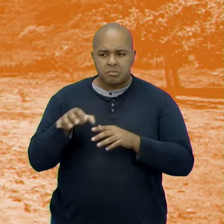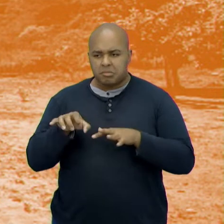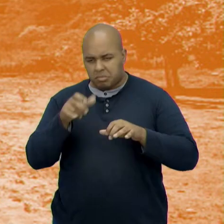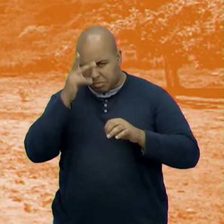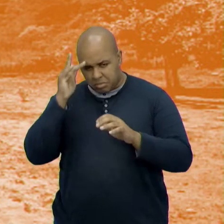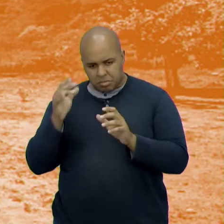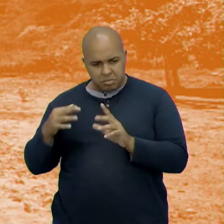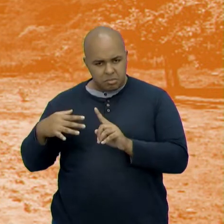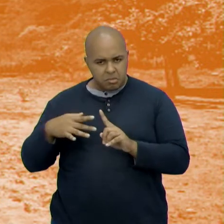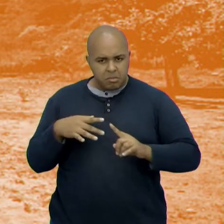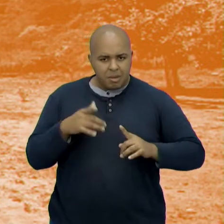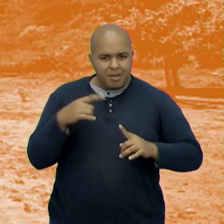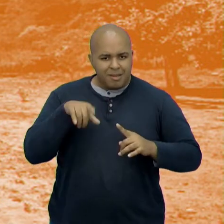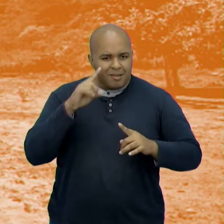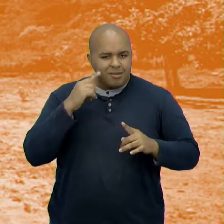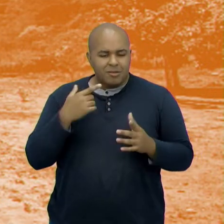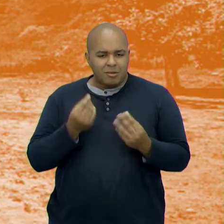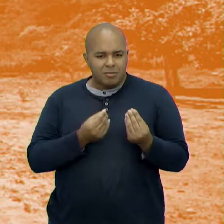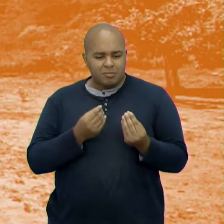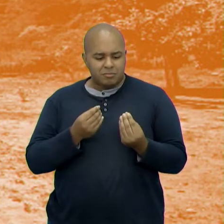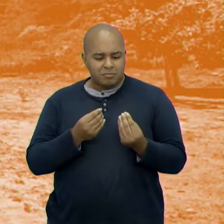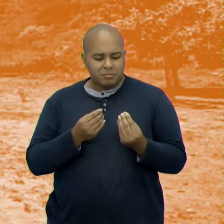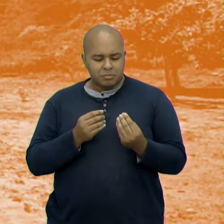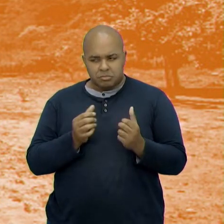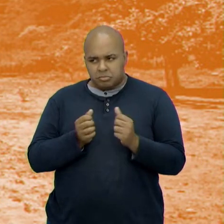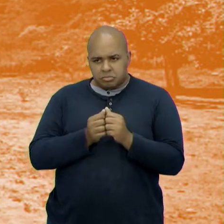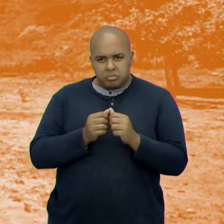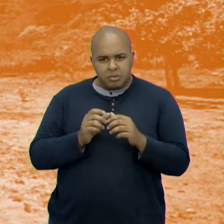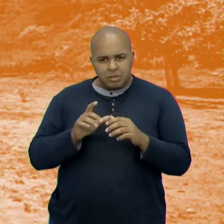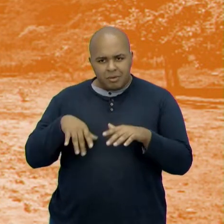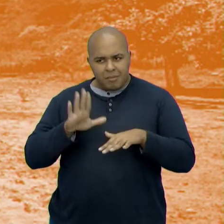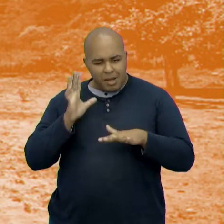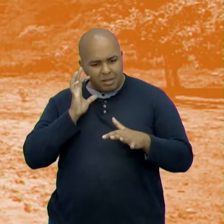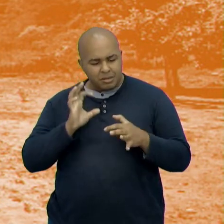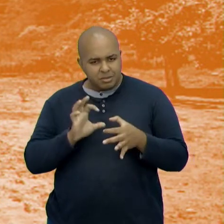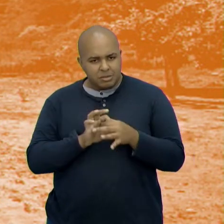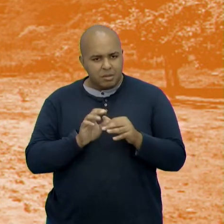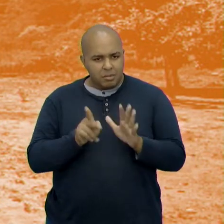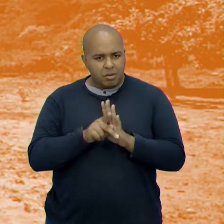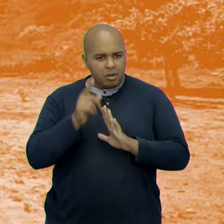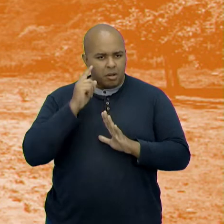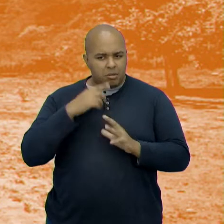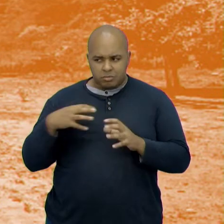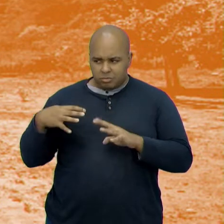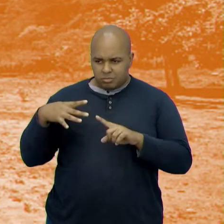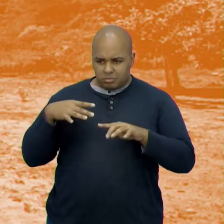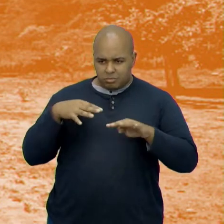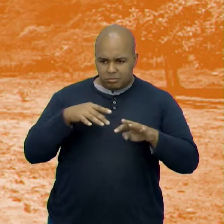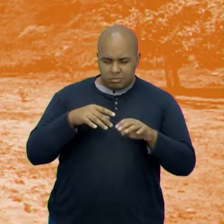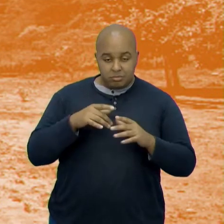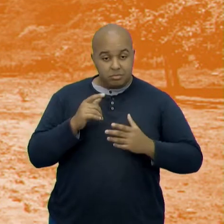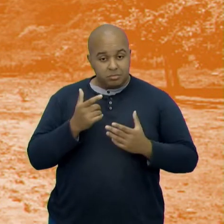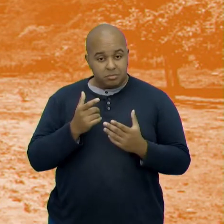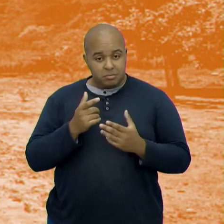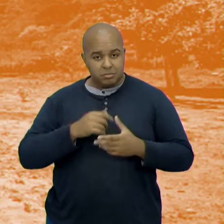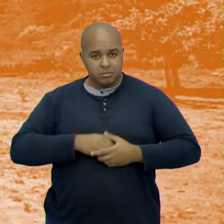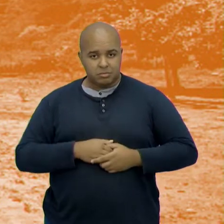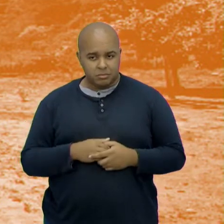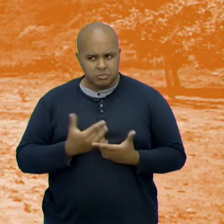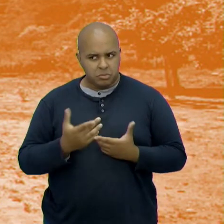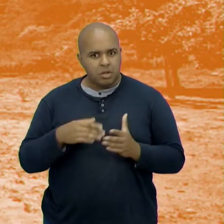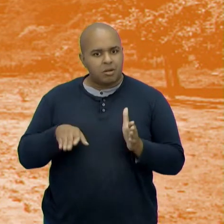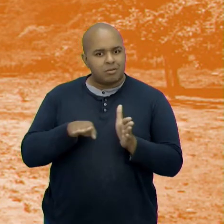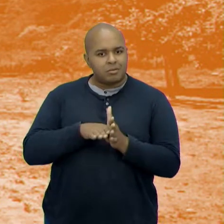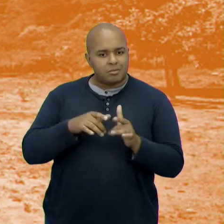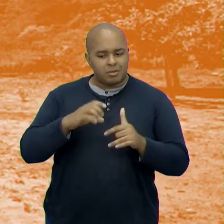arrebanhando pessoas que foram se acomodando cada vez mais, né, à multidão que ele arrebanhava, e